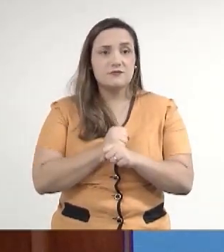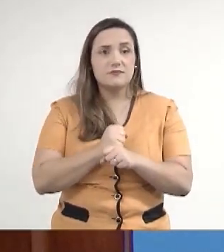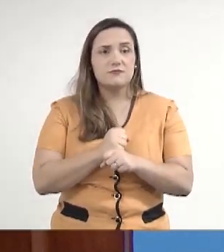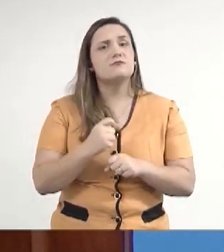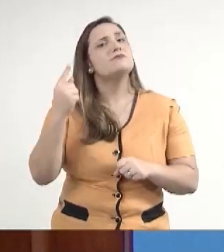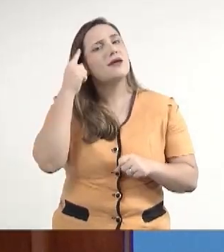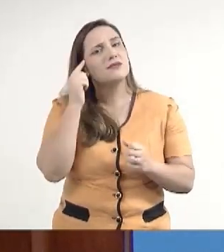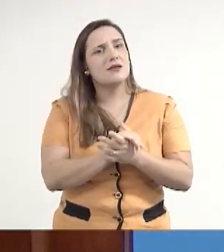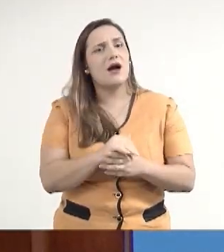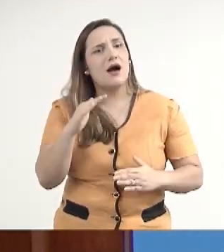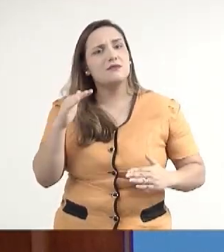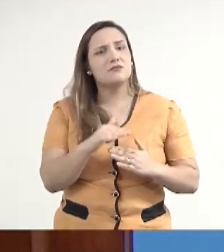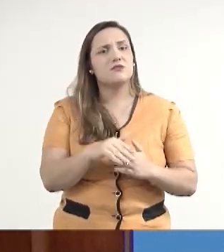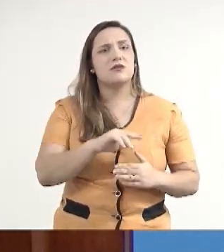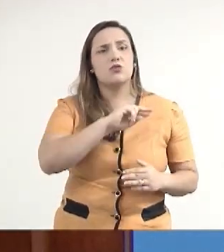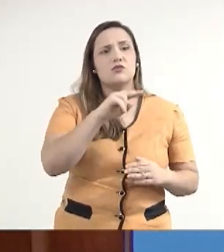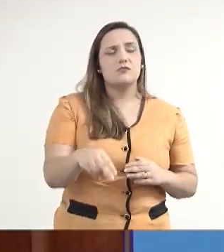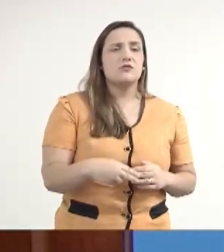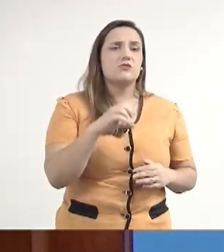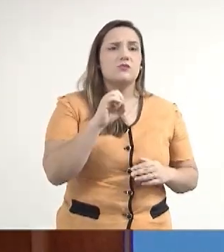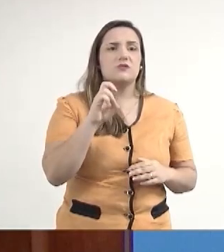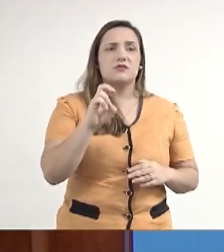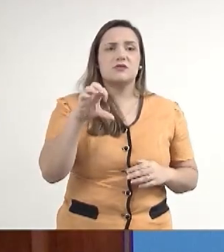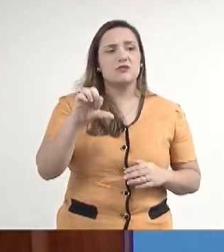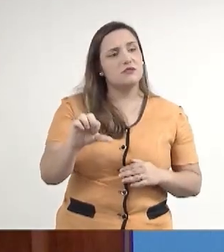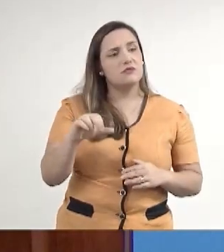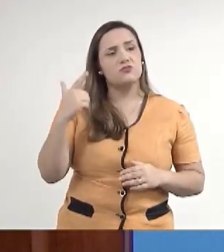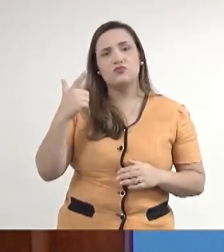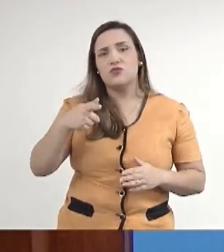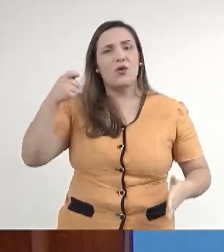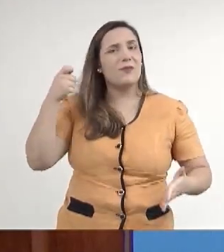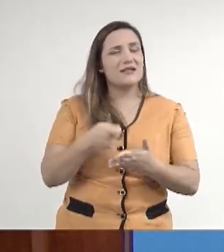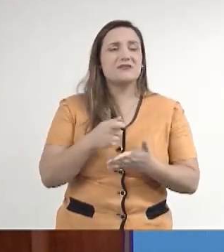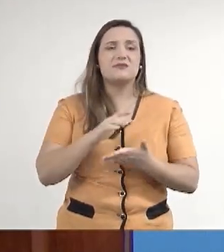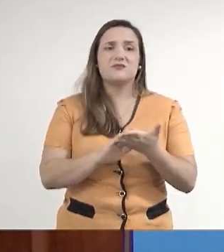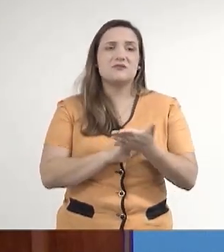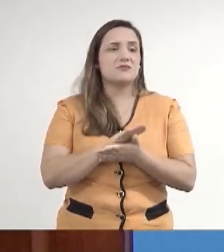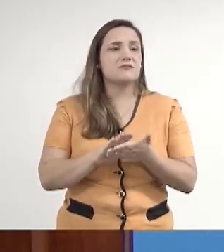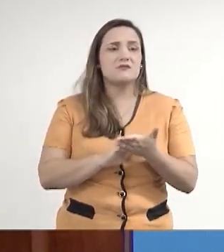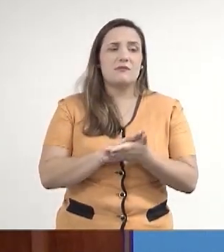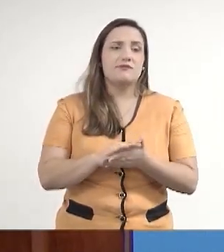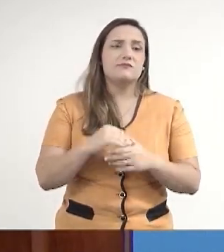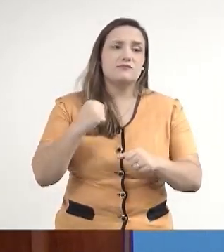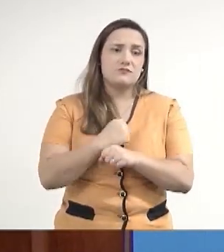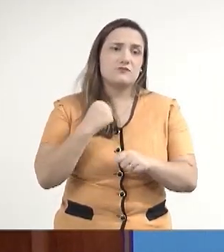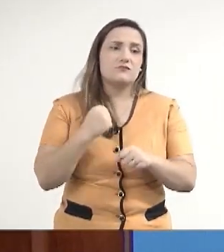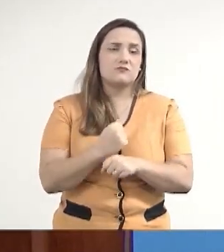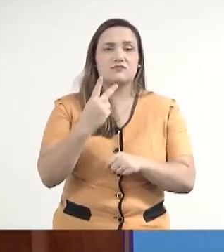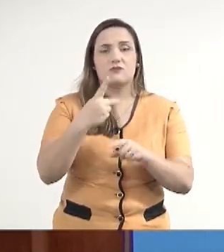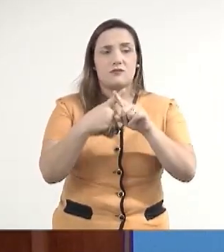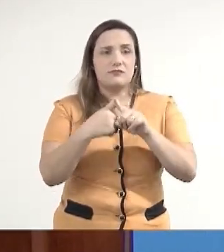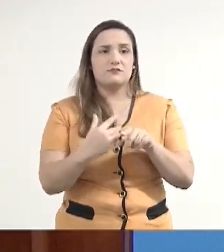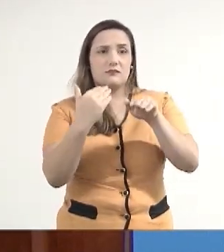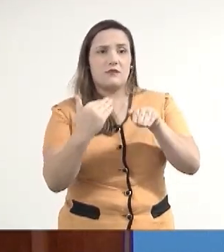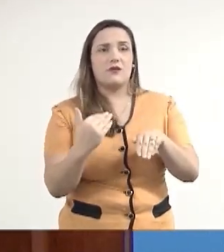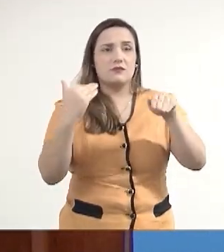até 2059, sem obrigação da duplicação dos